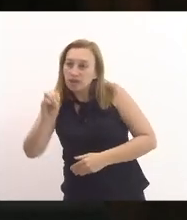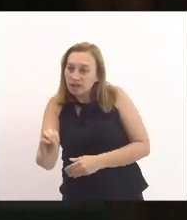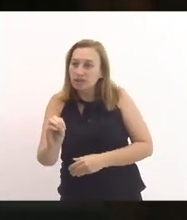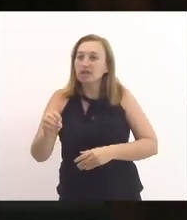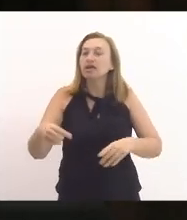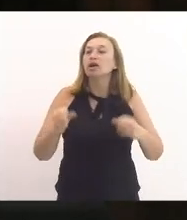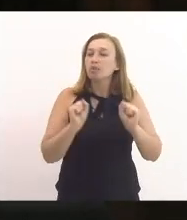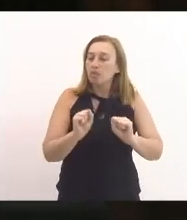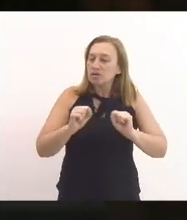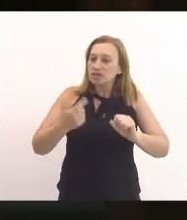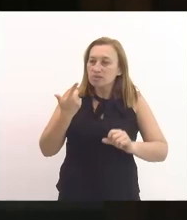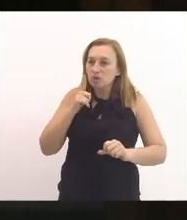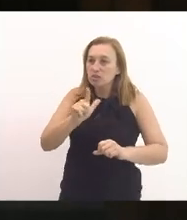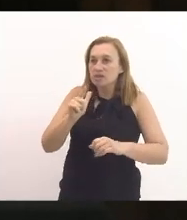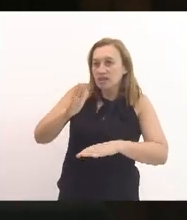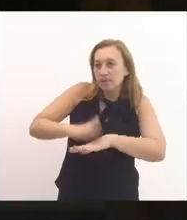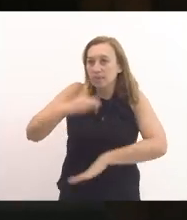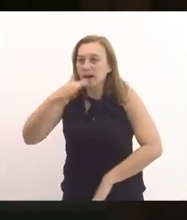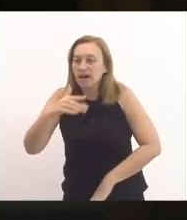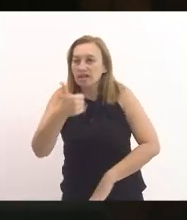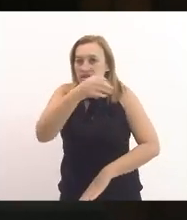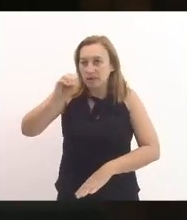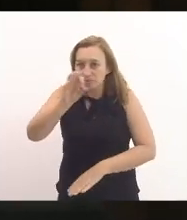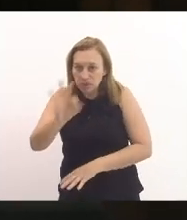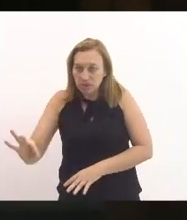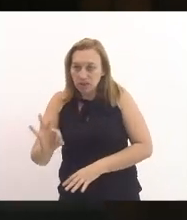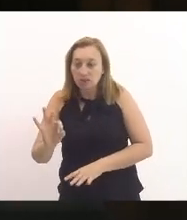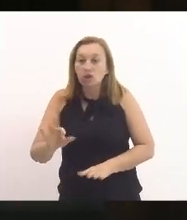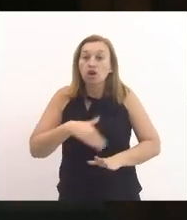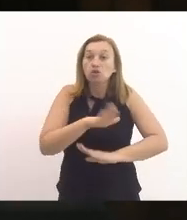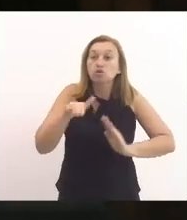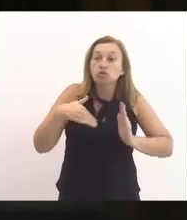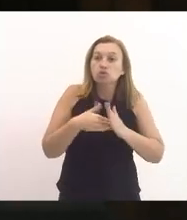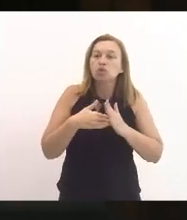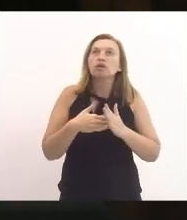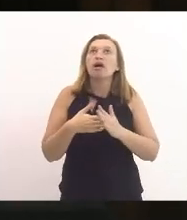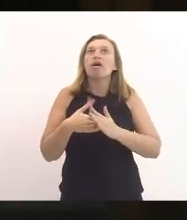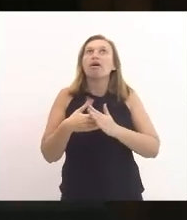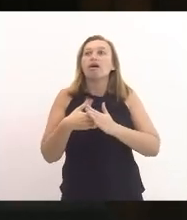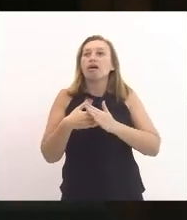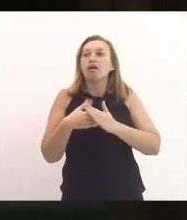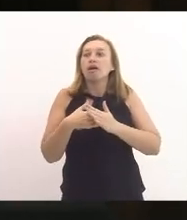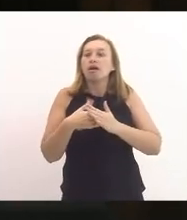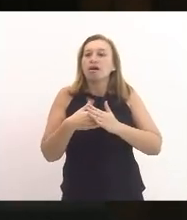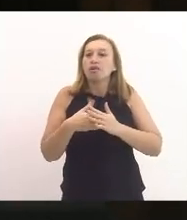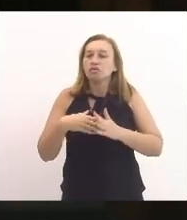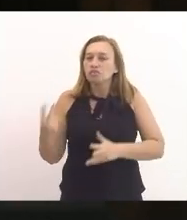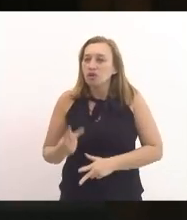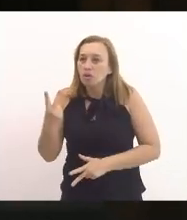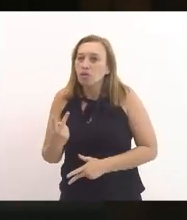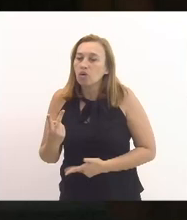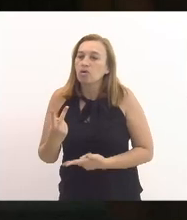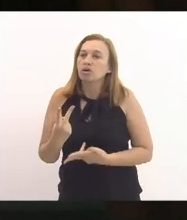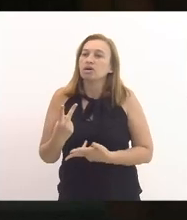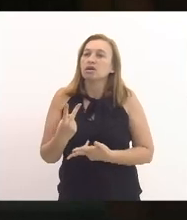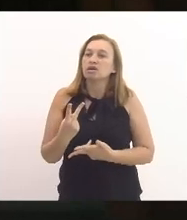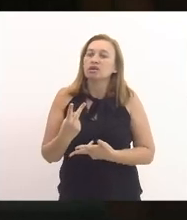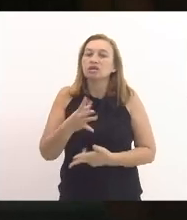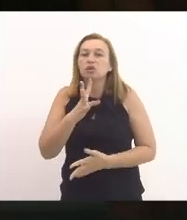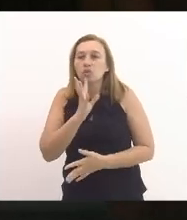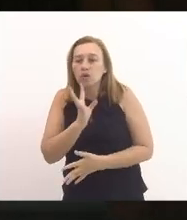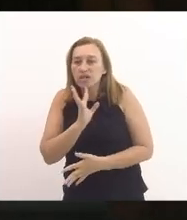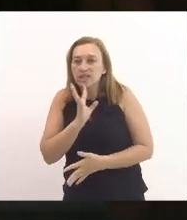só mais à frente a gente consiga que seja sem por cento e Toda Toda o mérito seja é